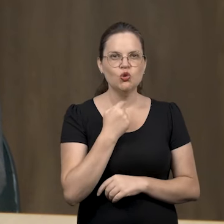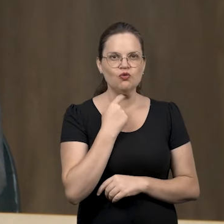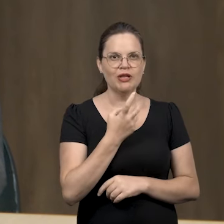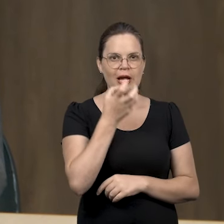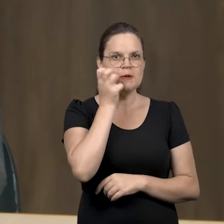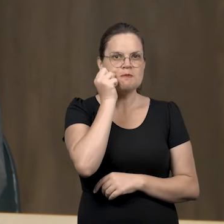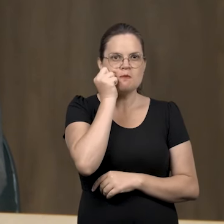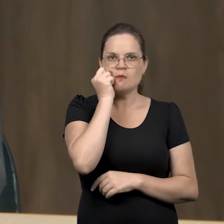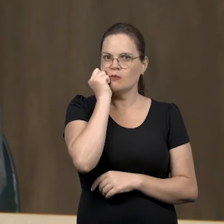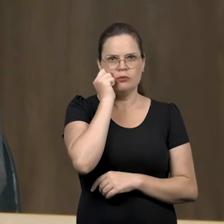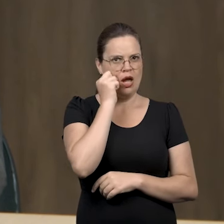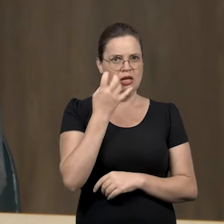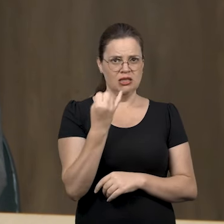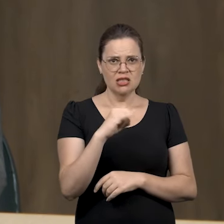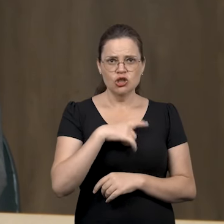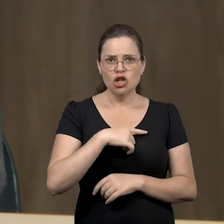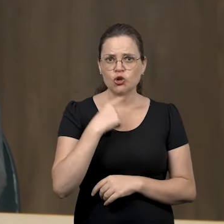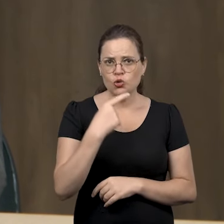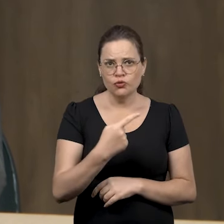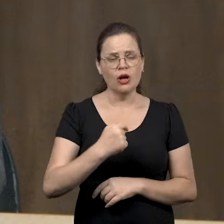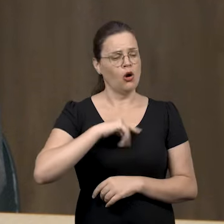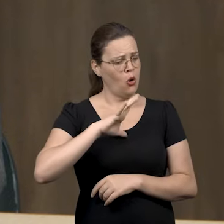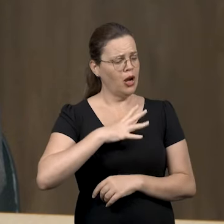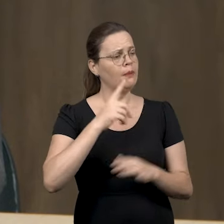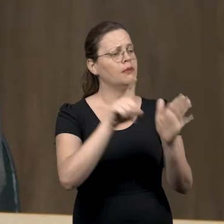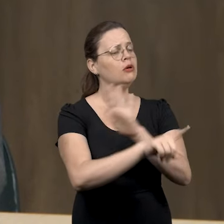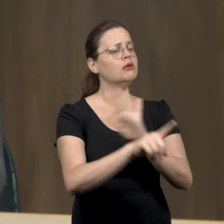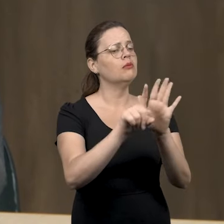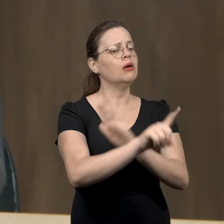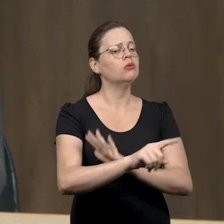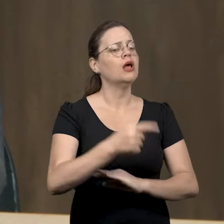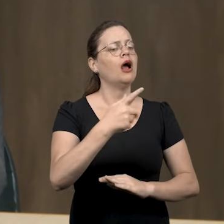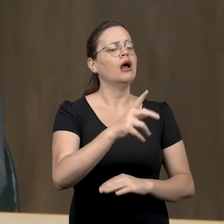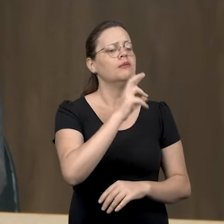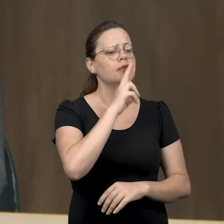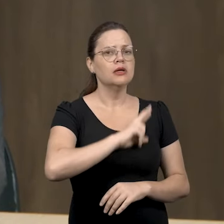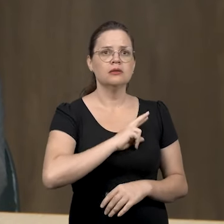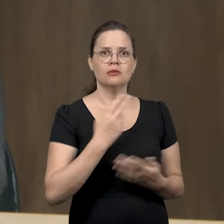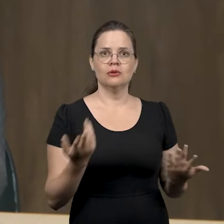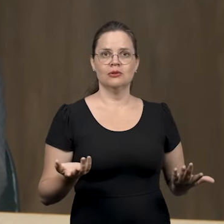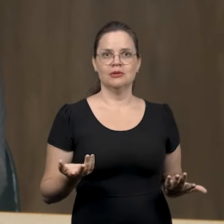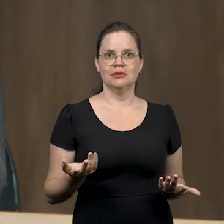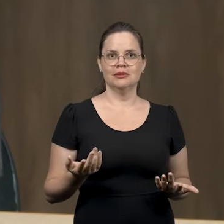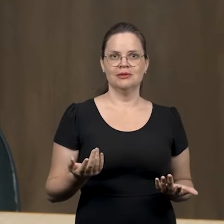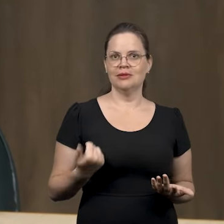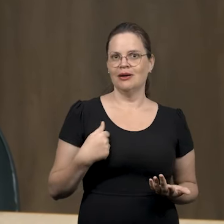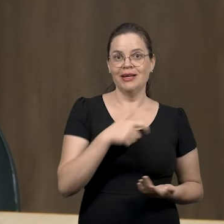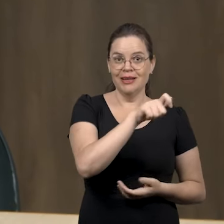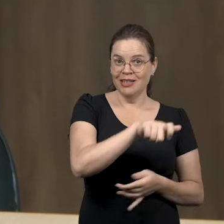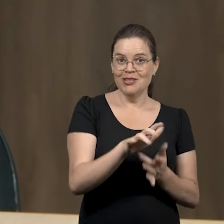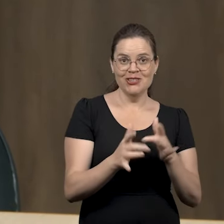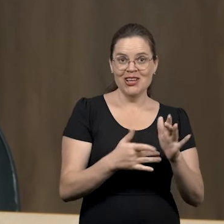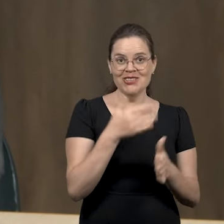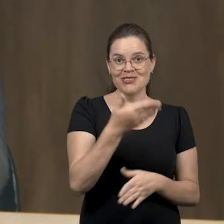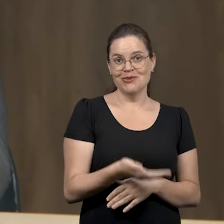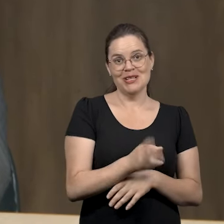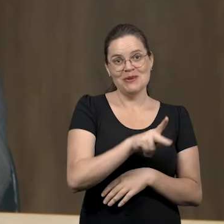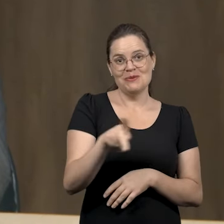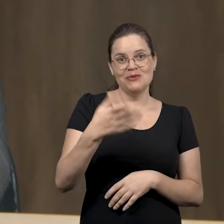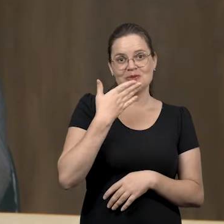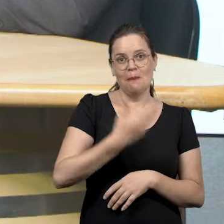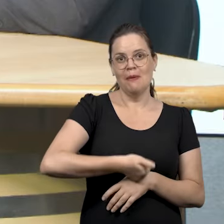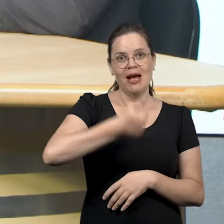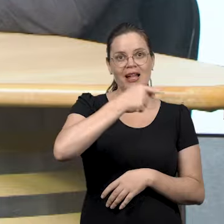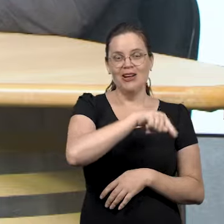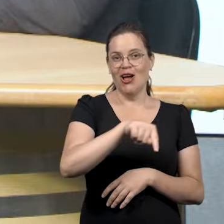dúvidas, a dúvida que ele tinha, ele perguntava. E ele não tinha ninguém melhor do que Jesus. O mestre estava com